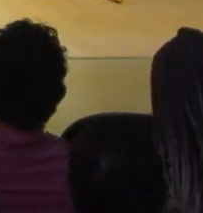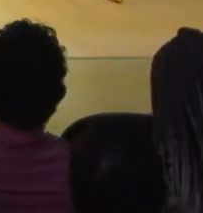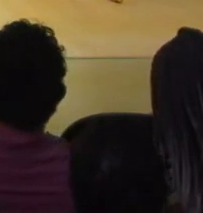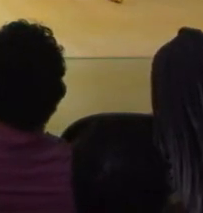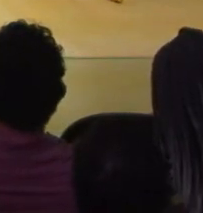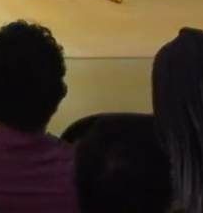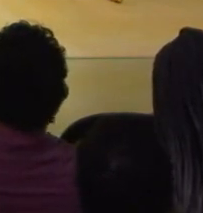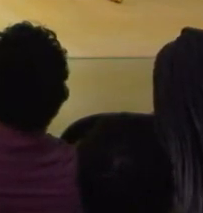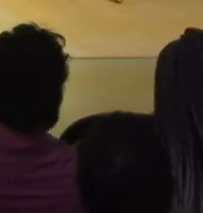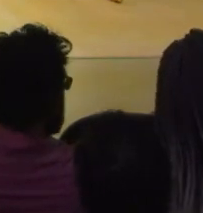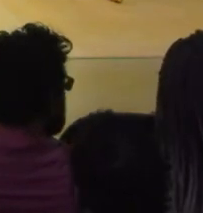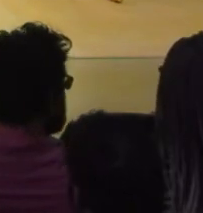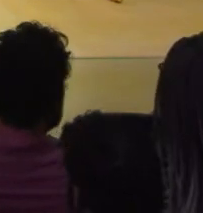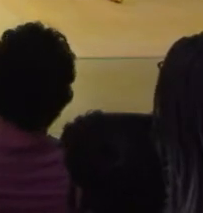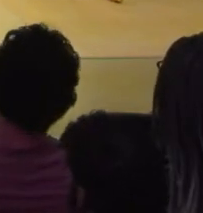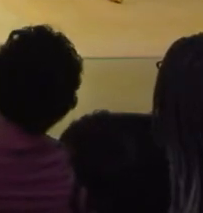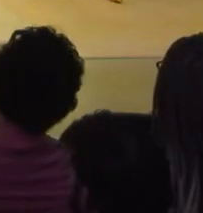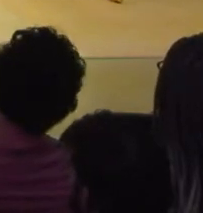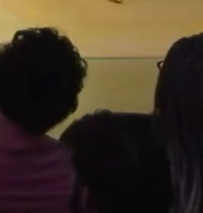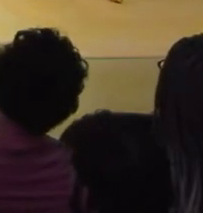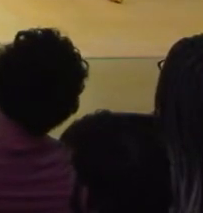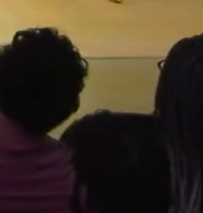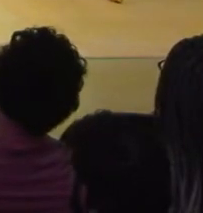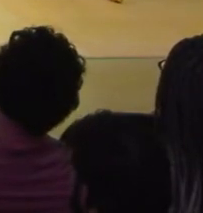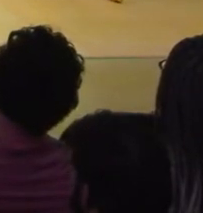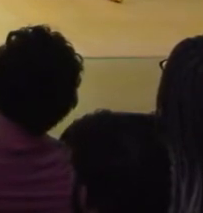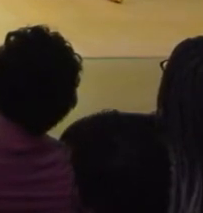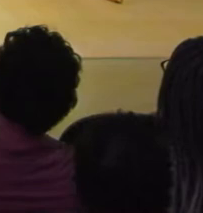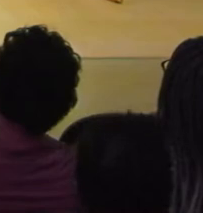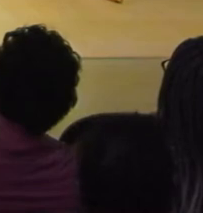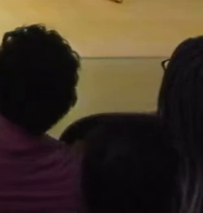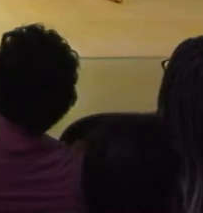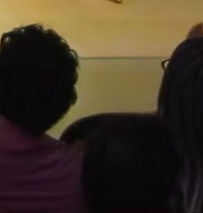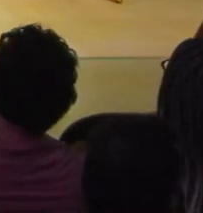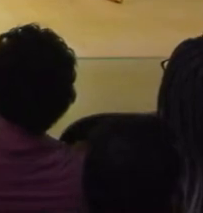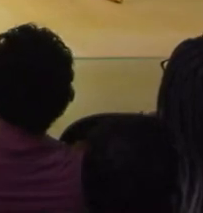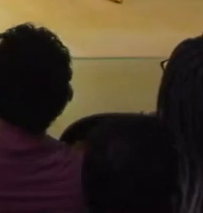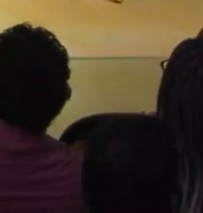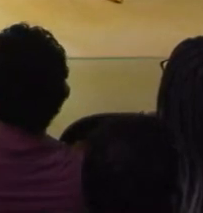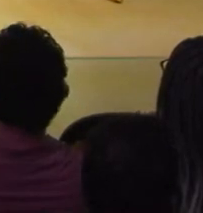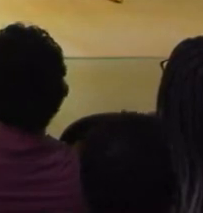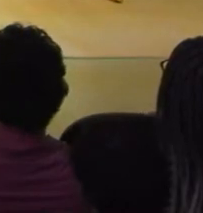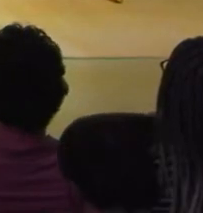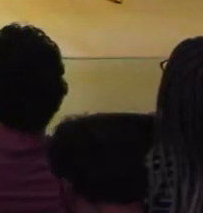Alô boa tarde alegria